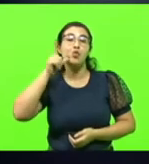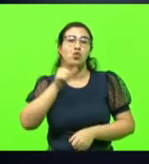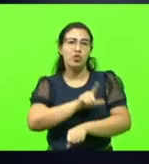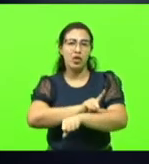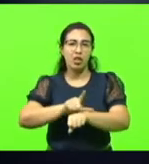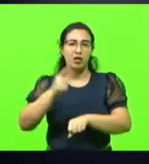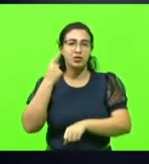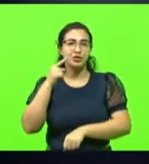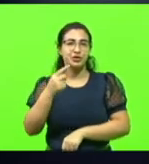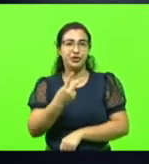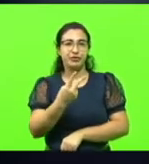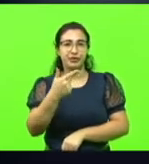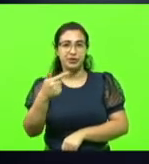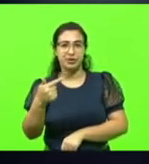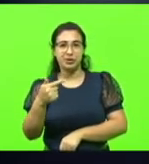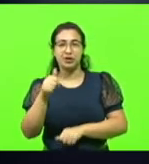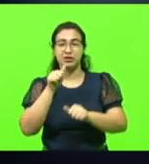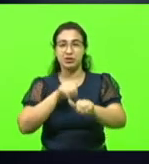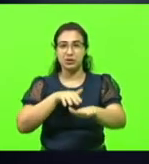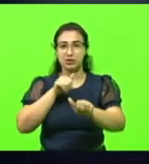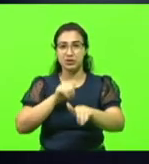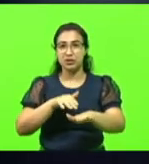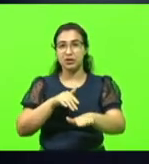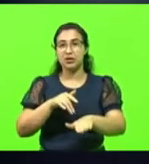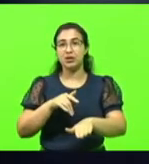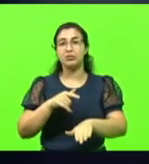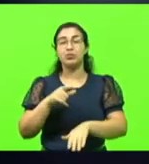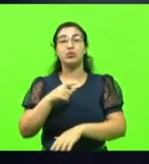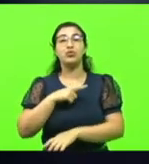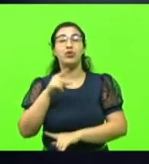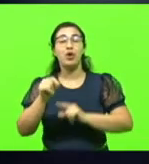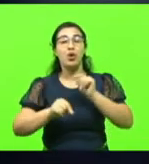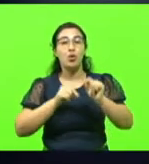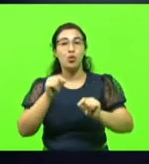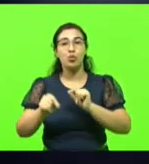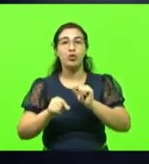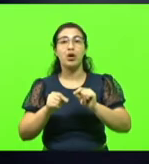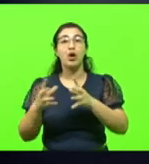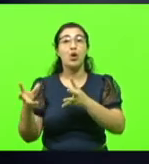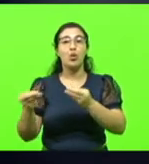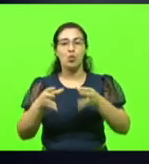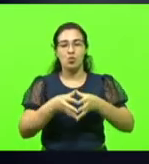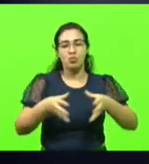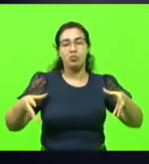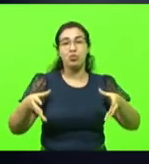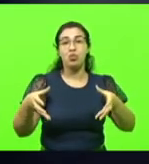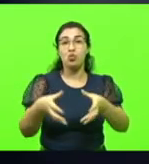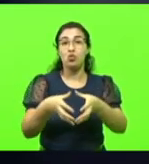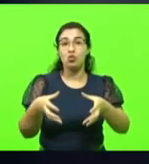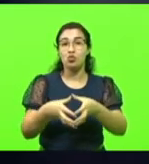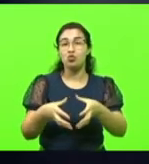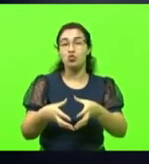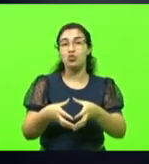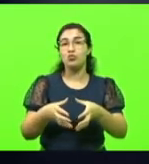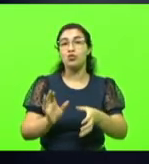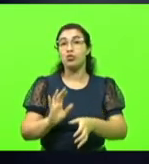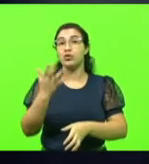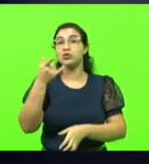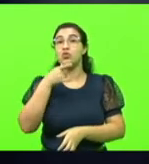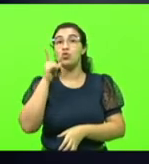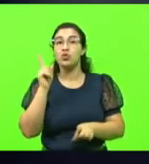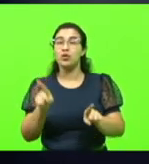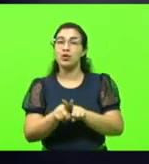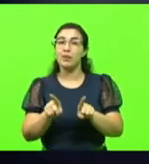27 de setembro, nós tivemos um grande mutirão que ocorreu ontem e hoje